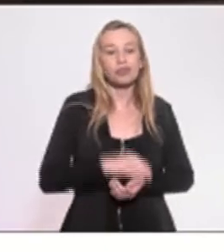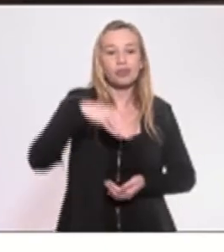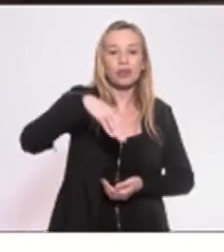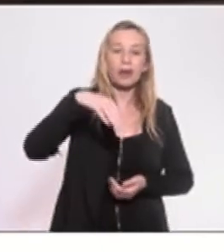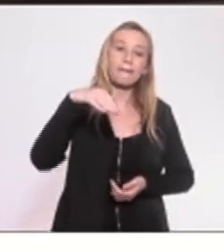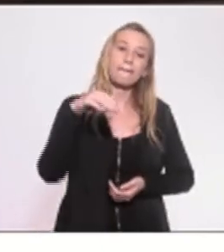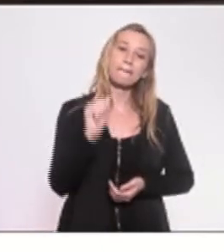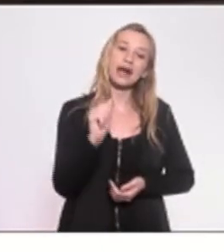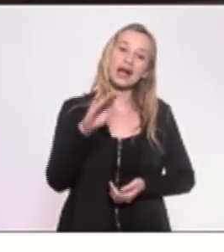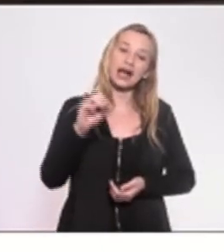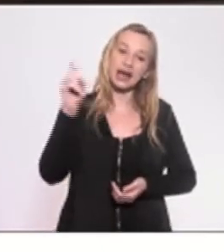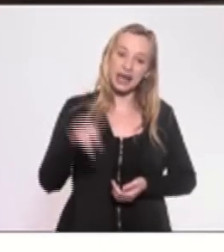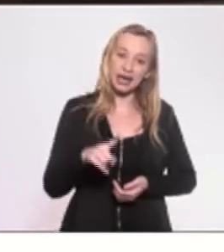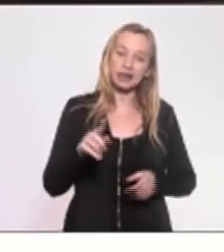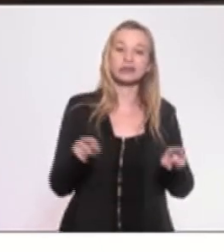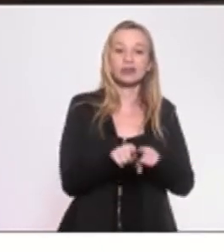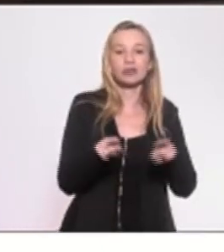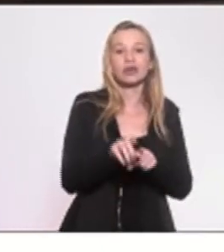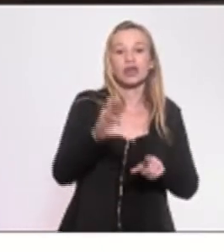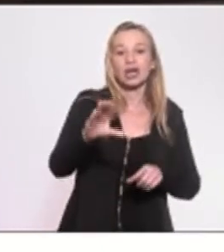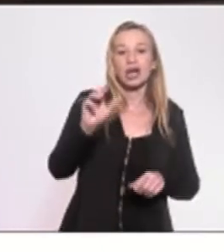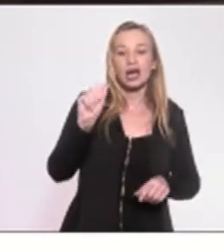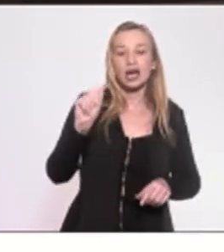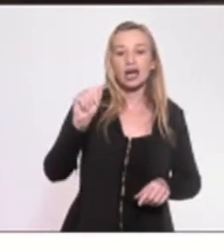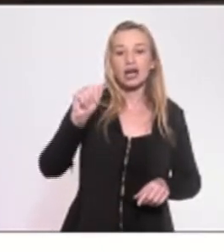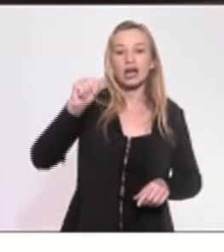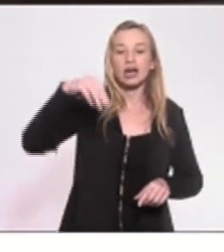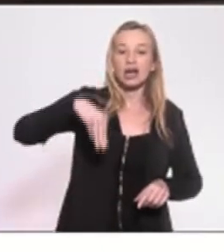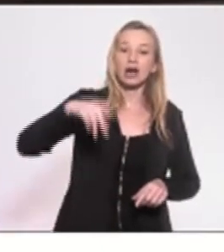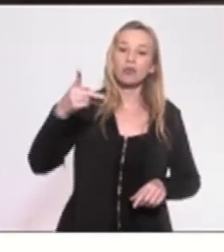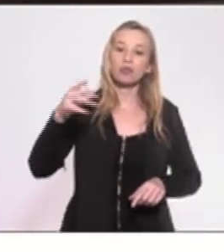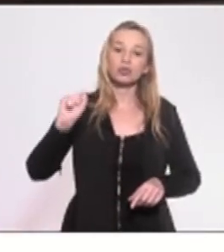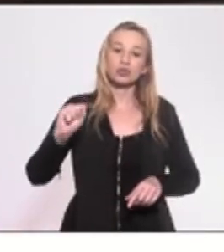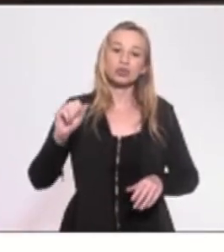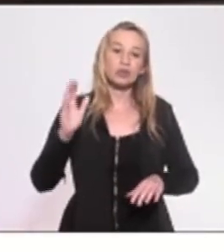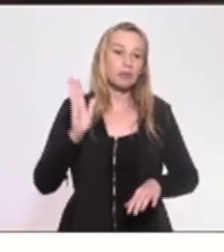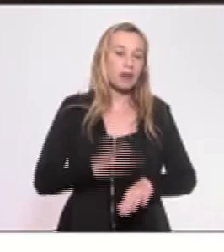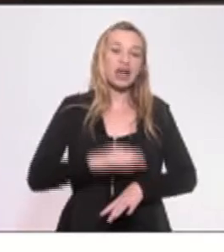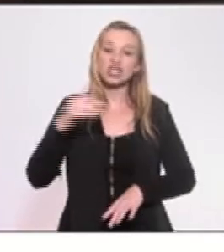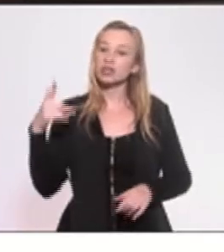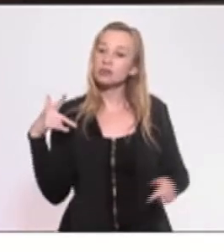Macaé e Campos, serão os mais atingidos,